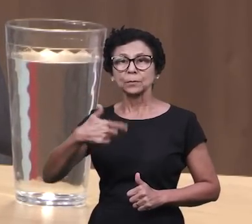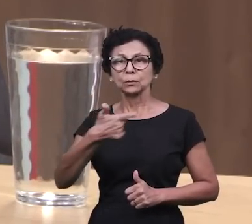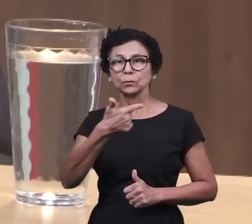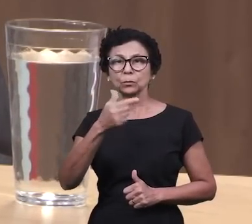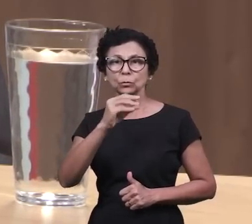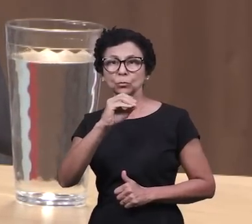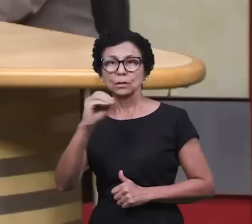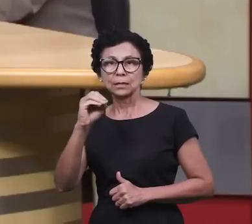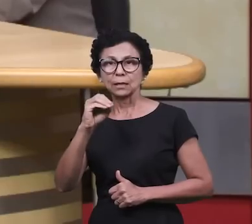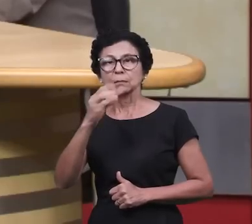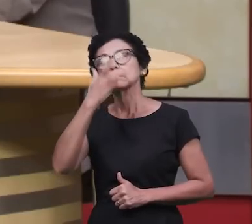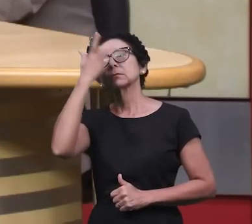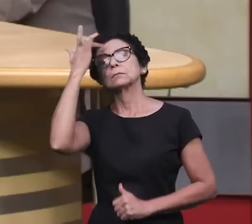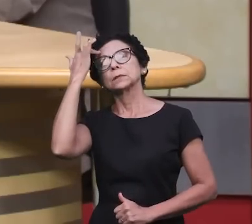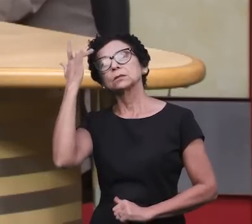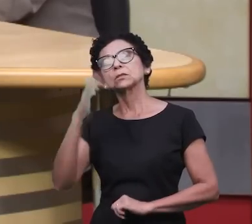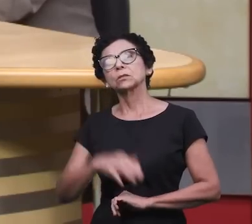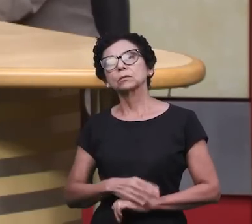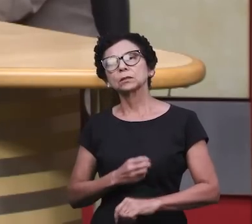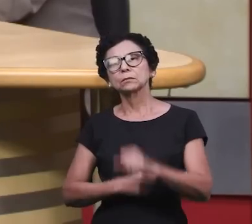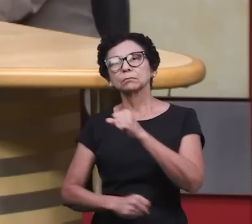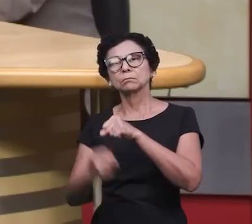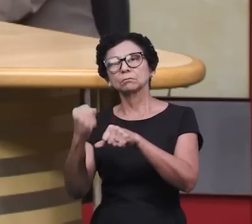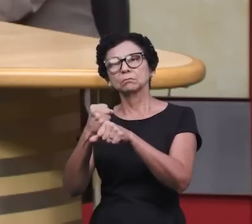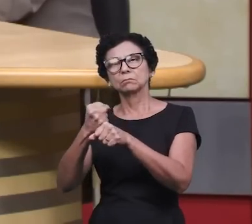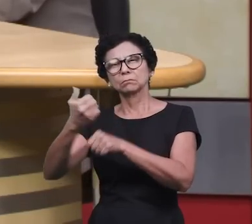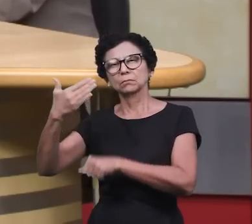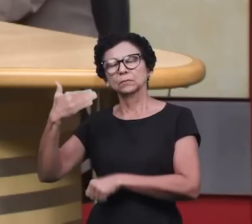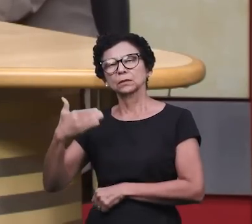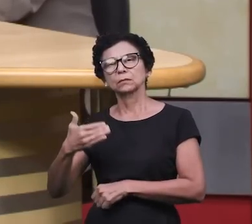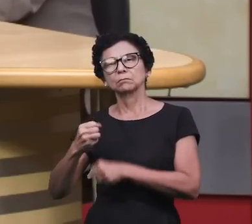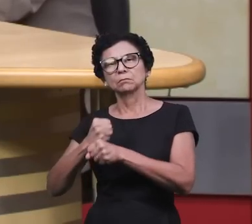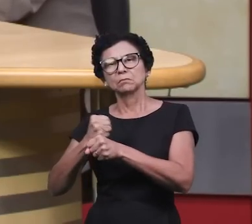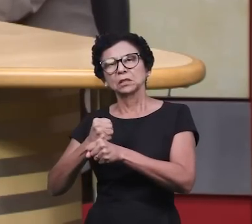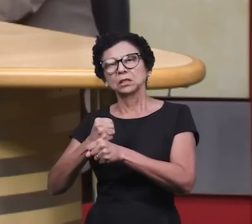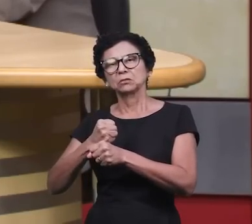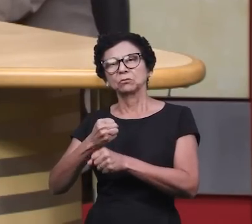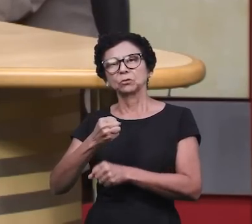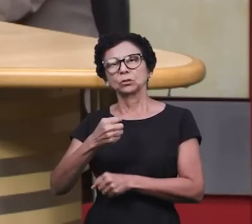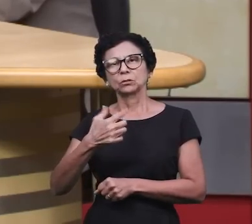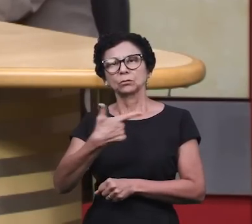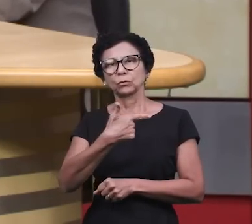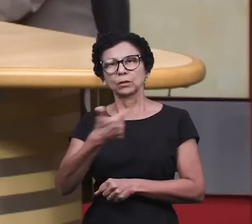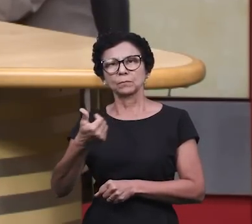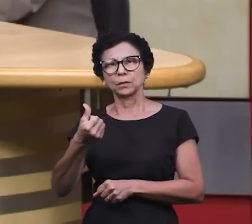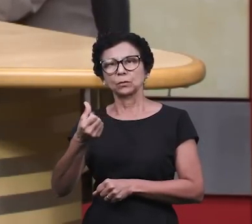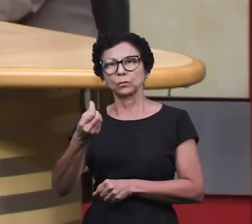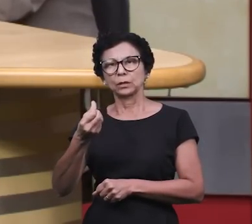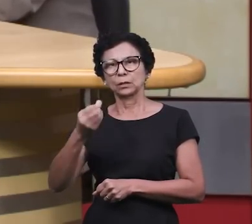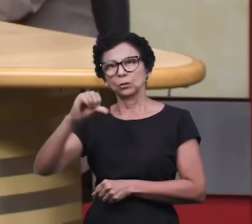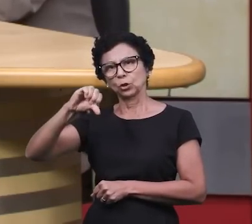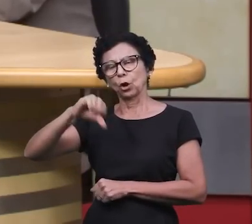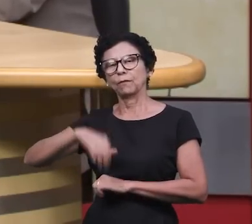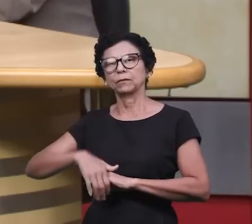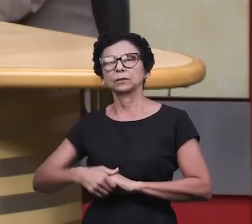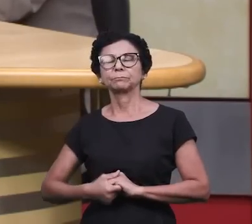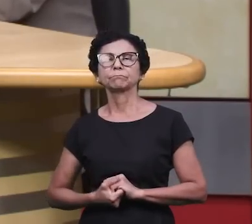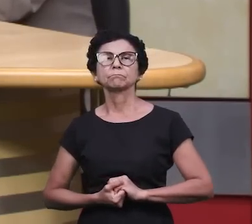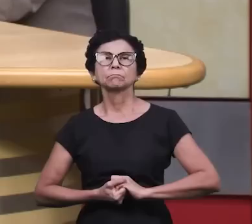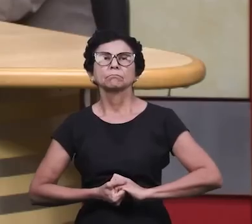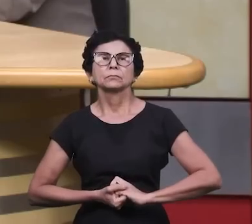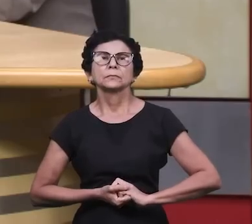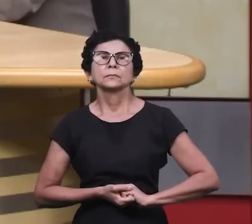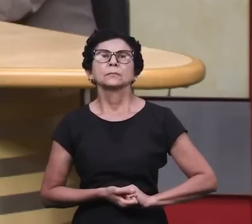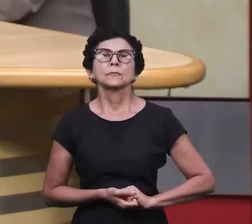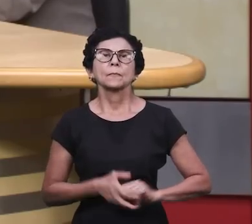pessoas. Maravilha! 2009... 2.200 pessoas, a gente tem fotos, né, sobre isso. Qual a cidade? Foi